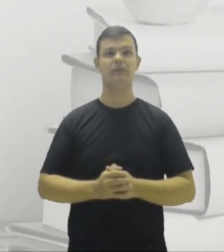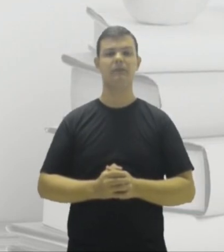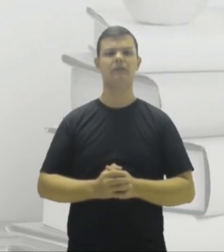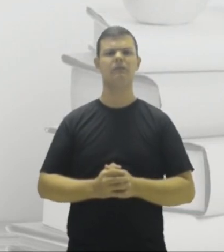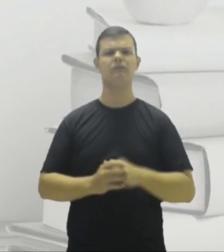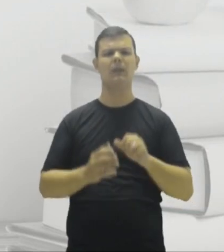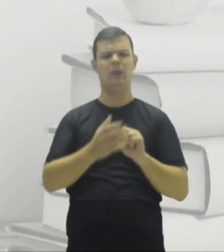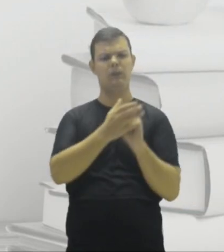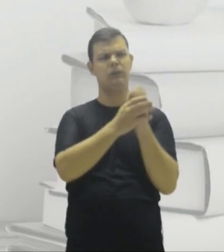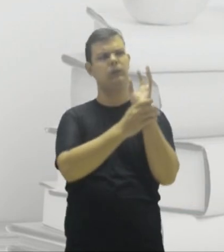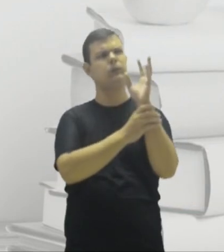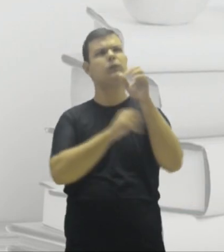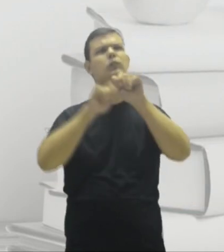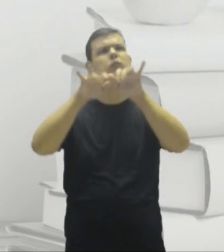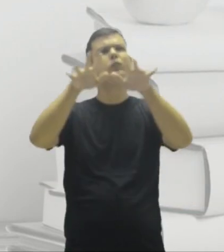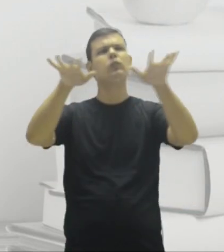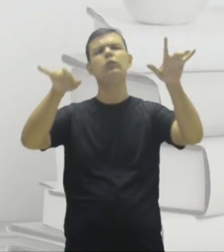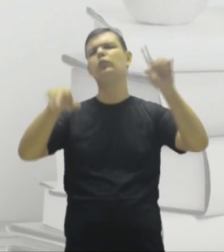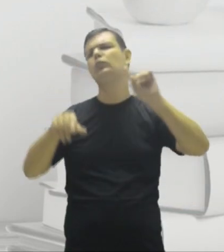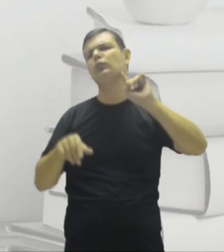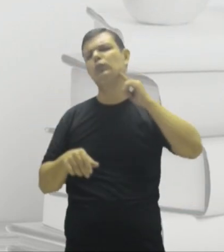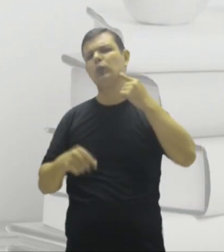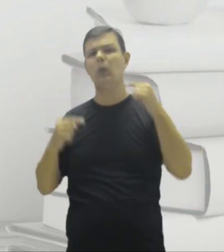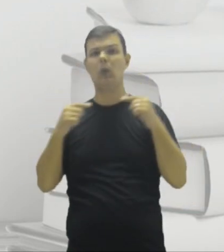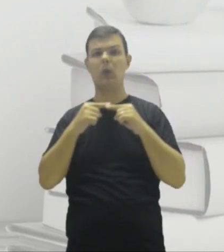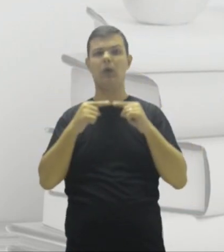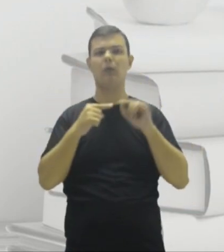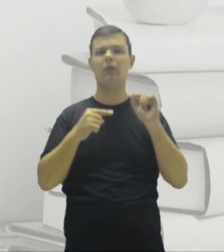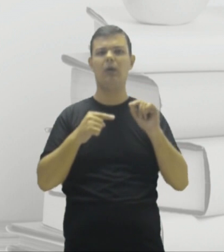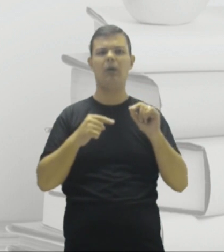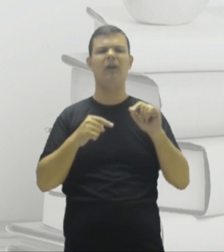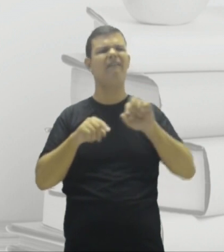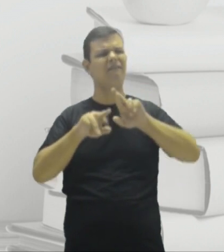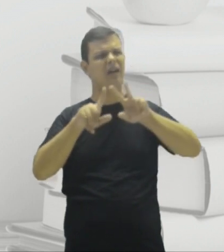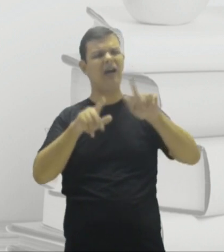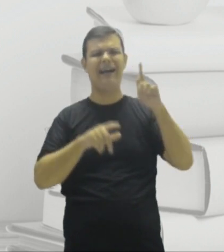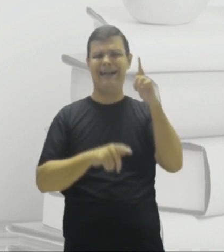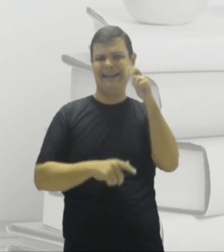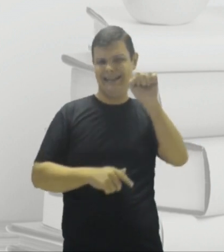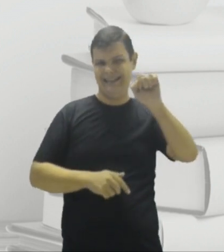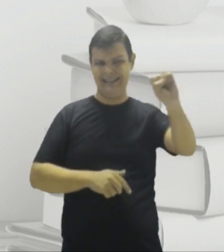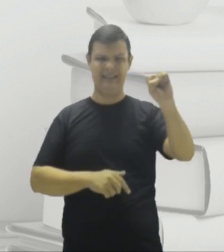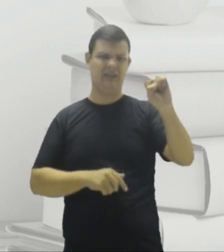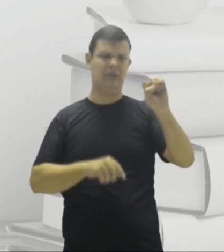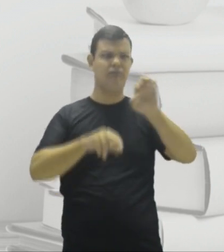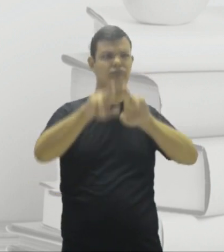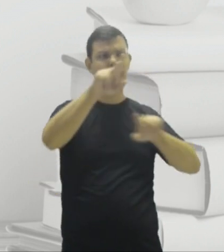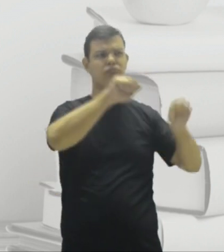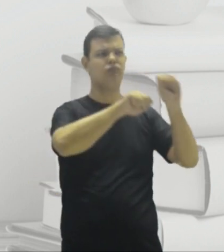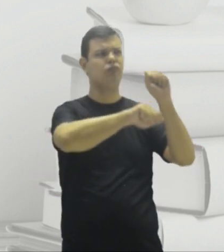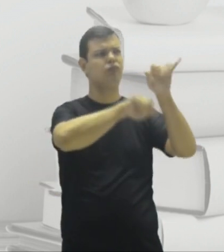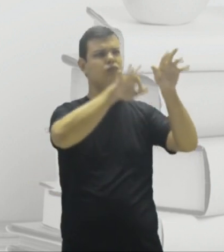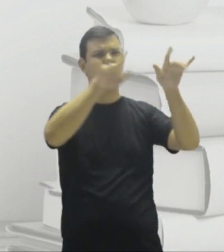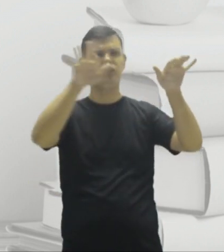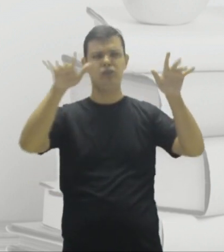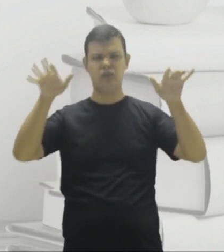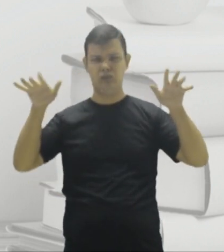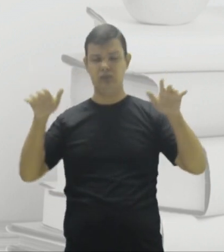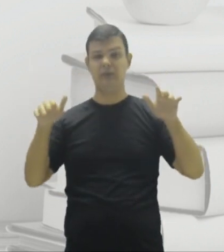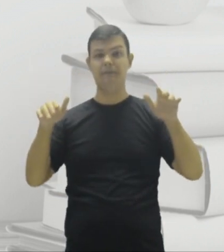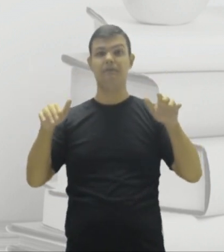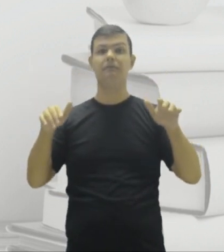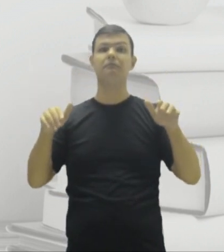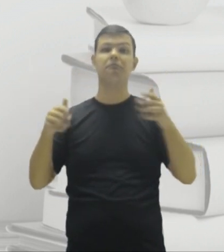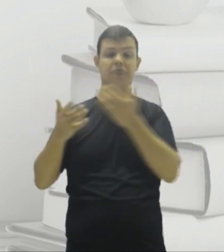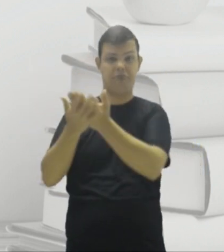Agora, a poluição do ar atmosférico é ocasionada pela emissão de gases e outras substâncias tóxicas na atmosfera.